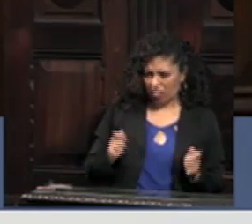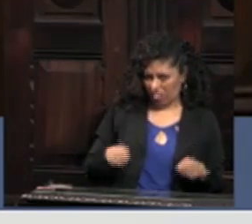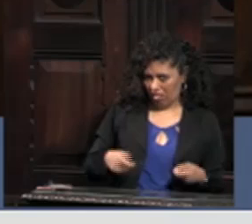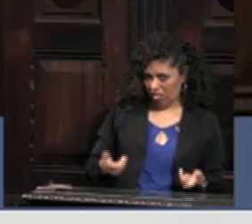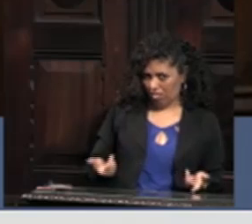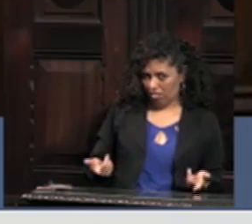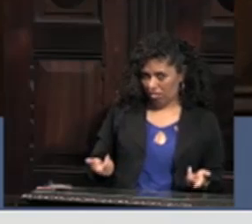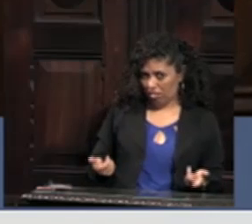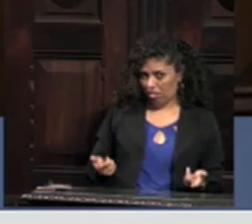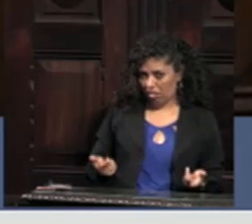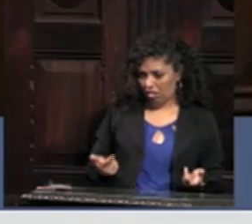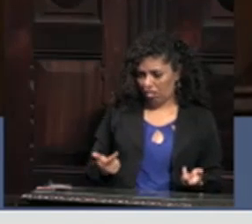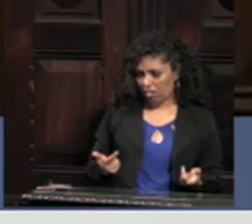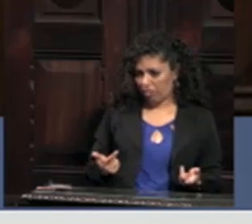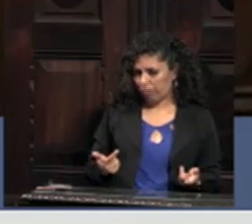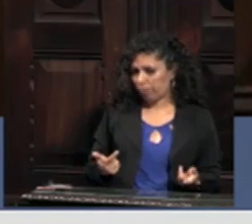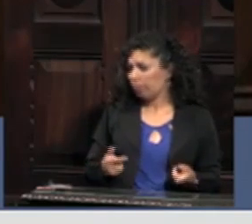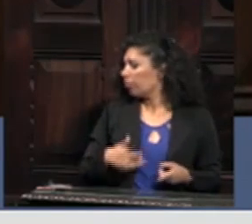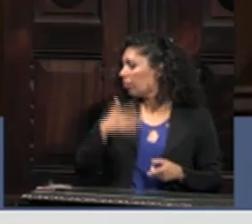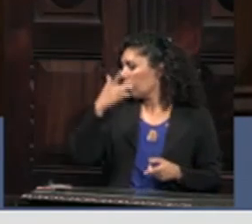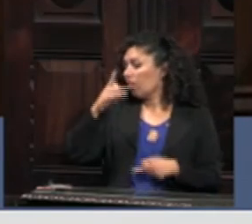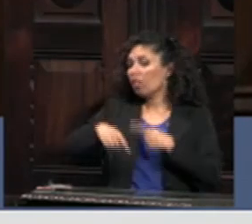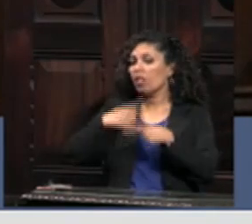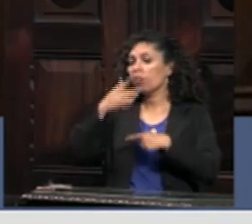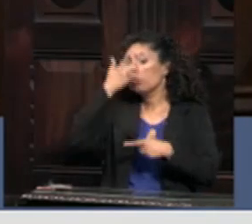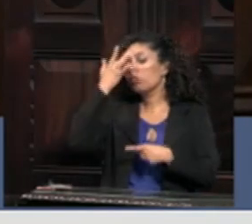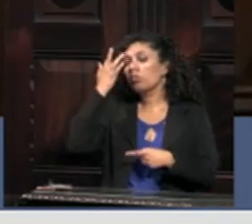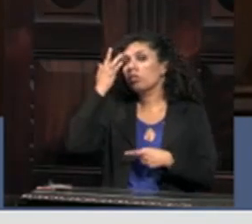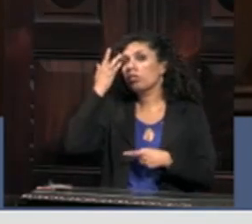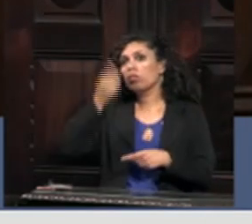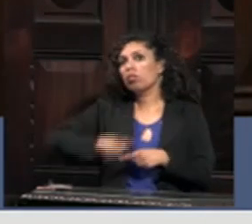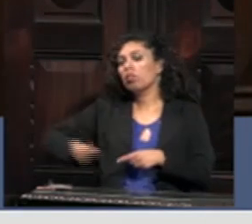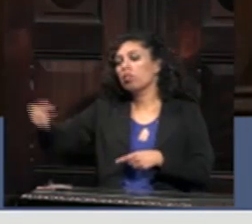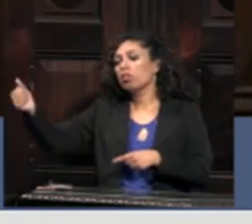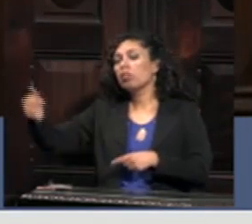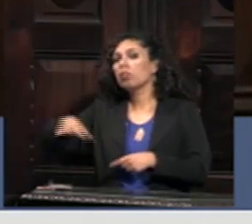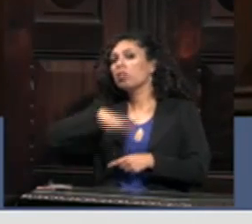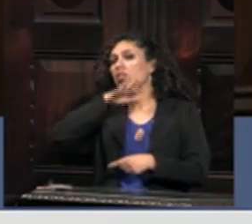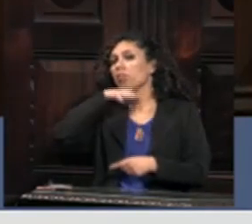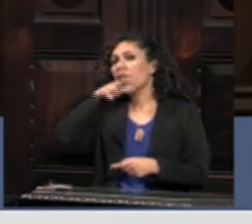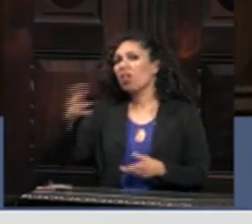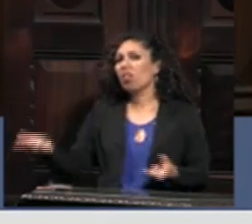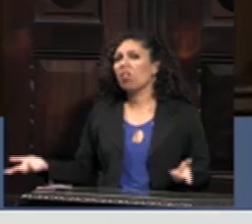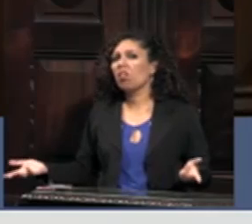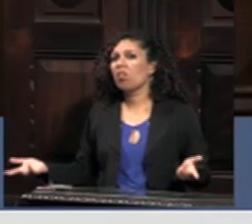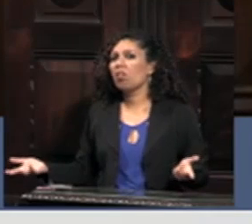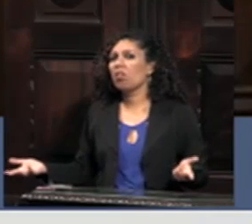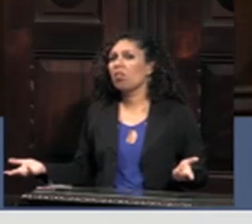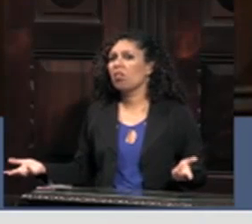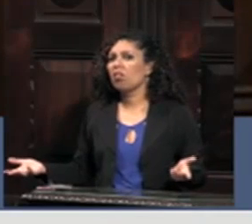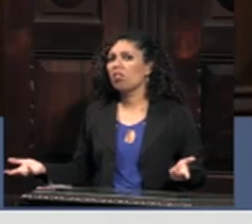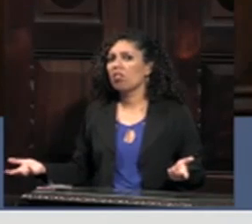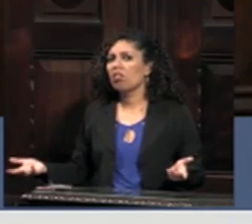limpa no tempo adequado. Nós não temos gente para limpar